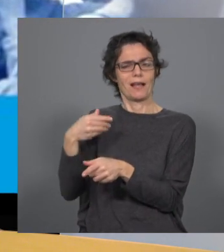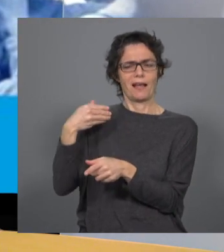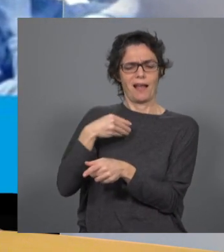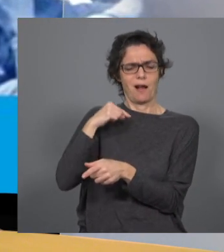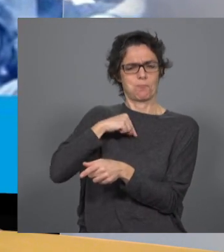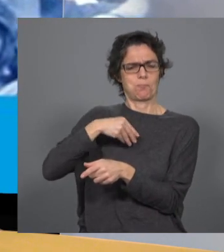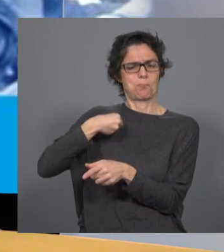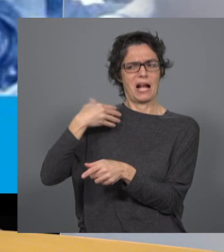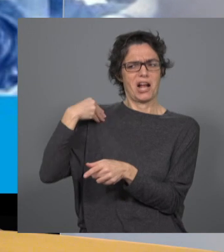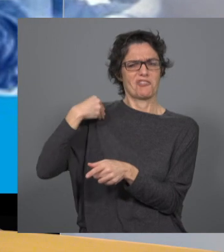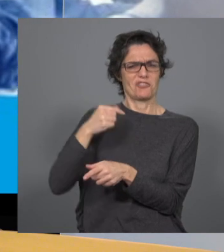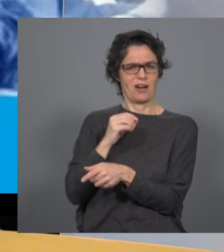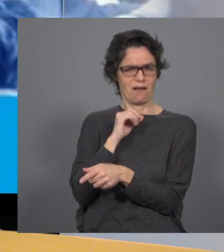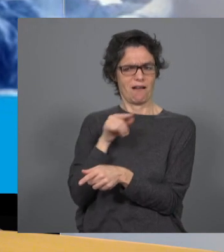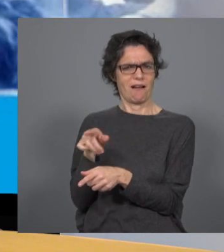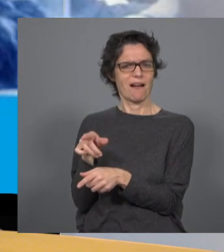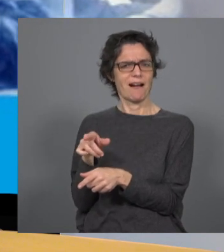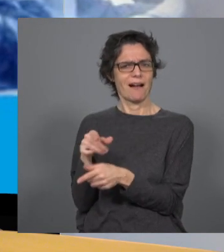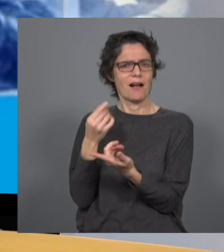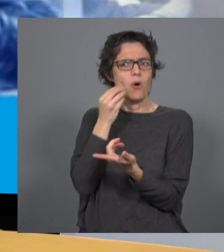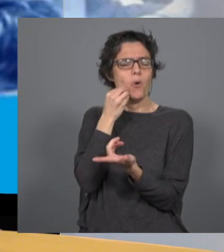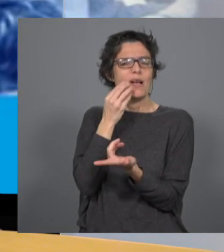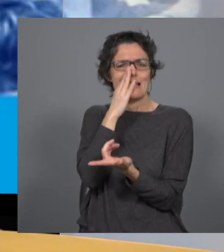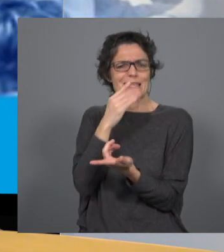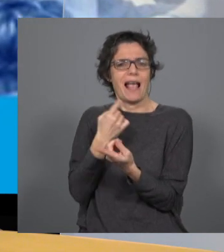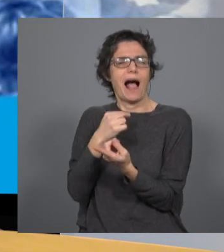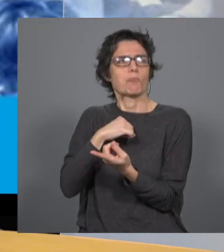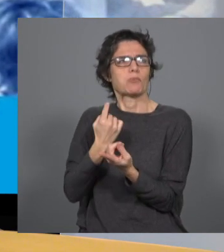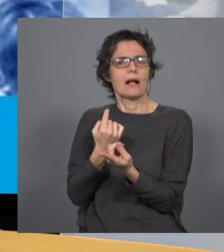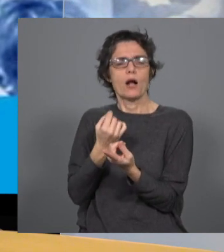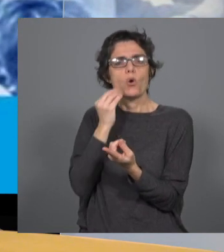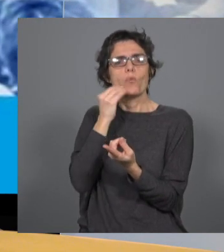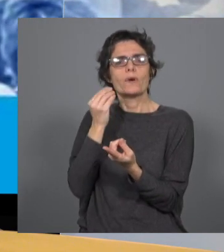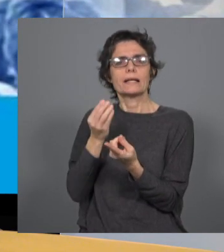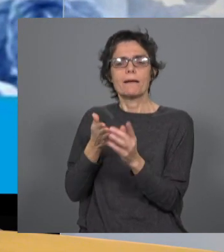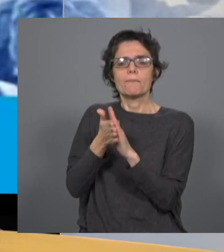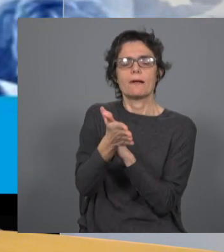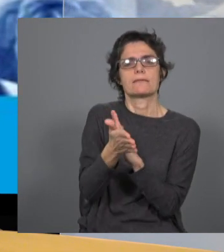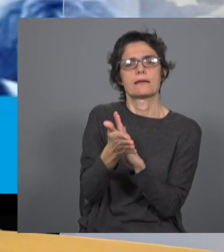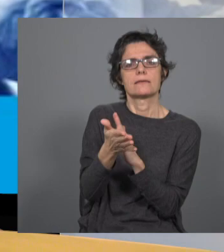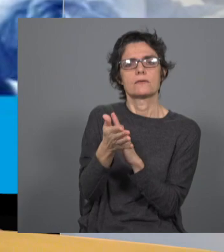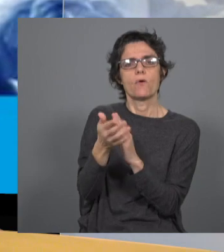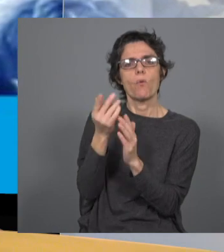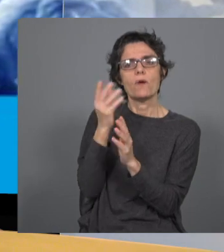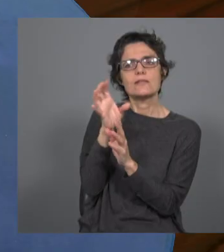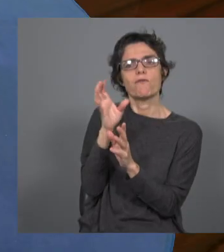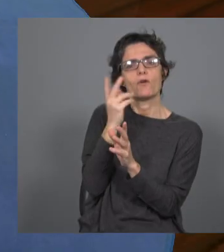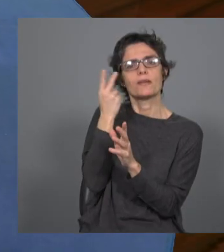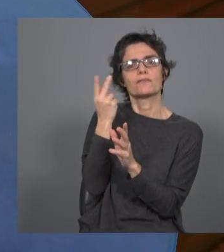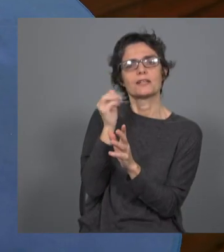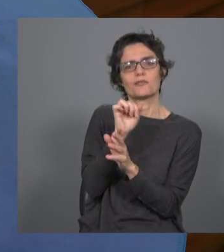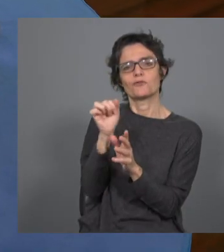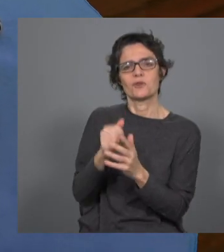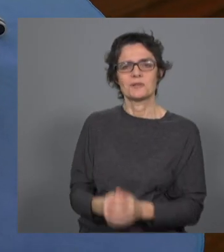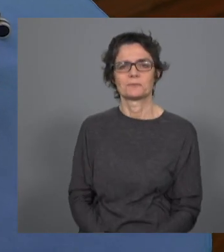se entra, Sim. ao fim e ao cabo, nesta forma, neste carisma de estar e de agir no mundo? Claro. É assim, as jovens